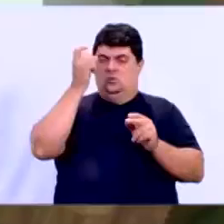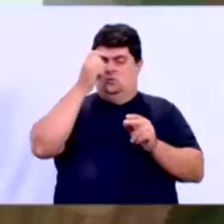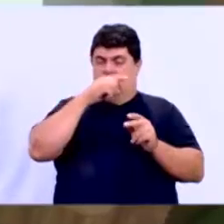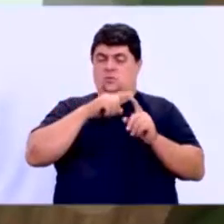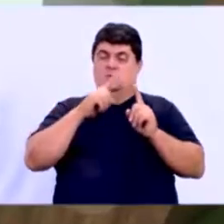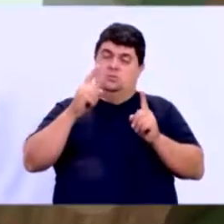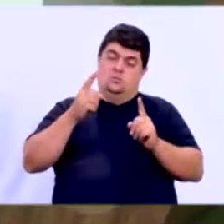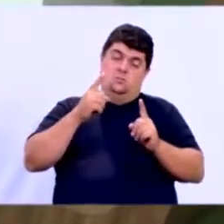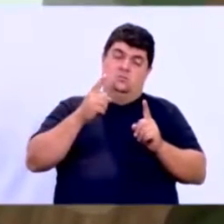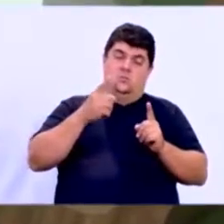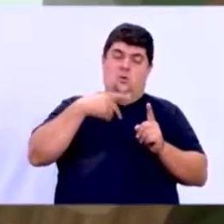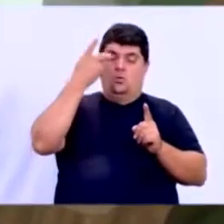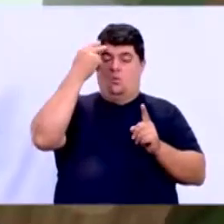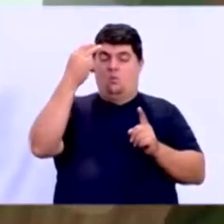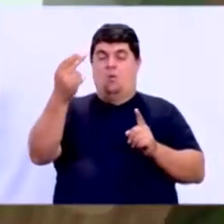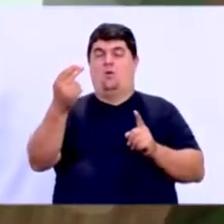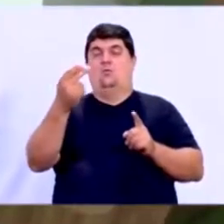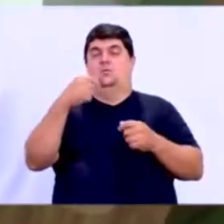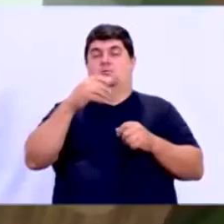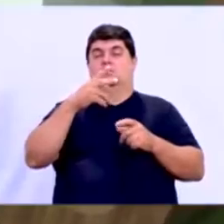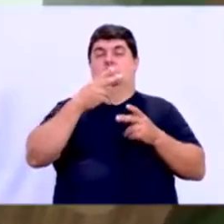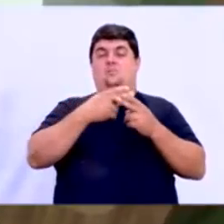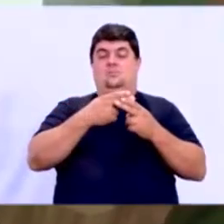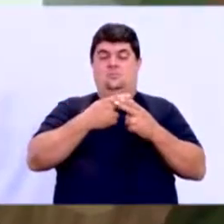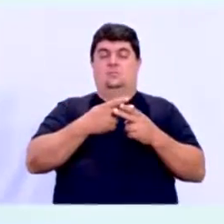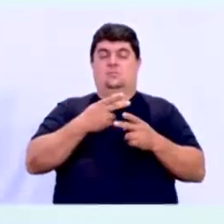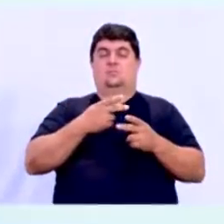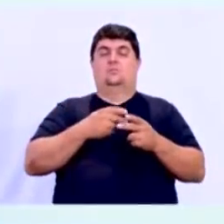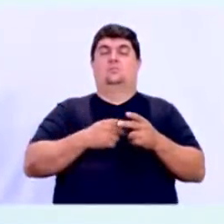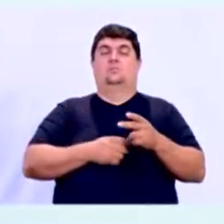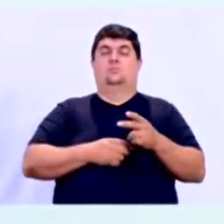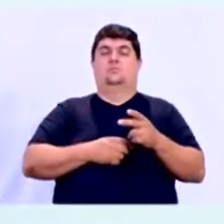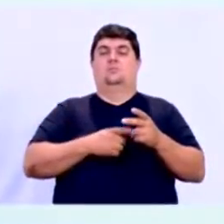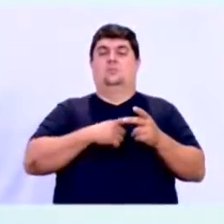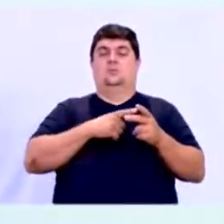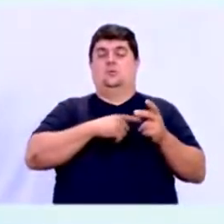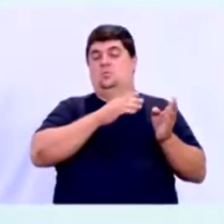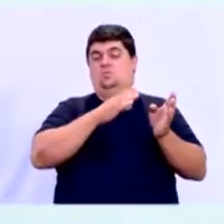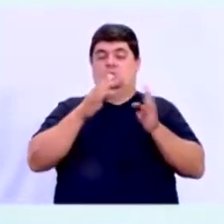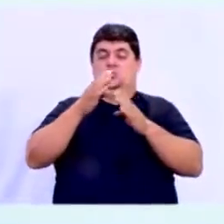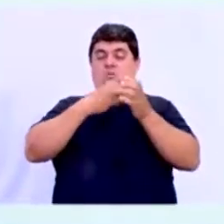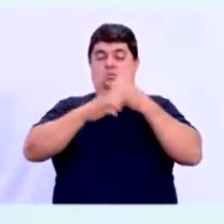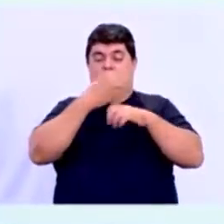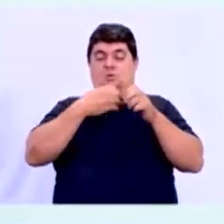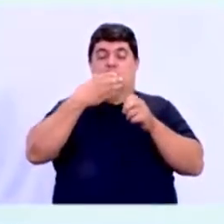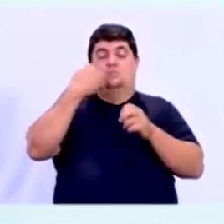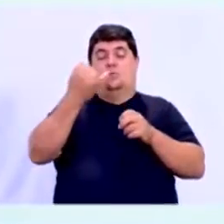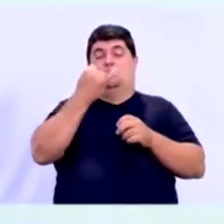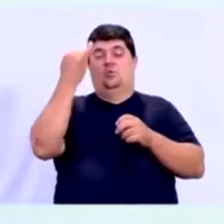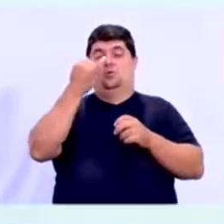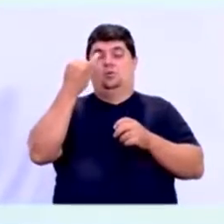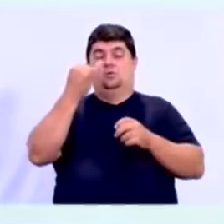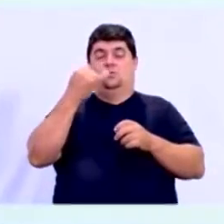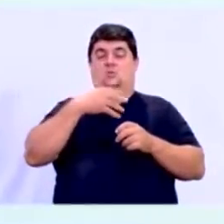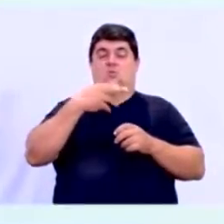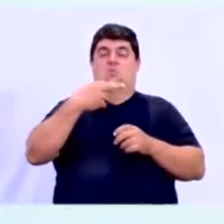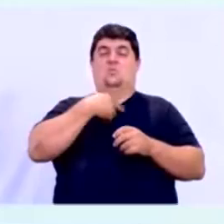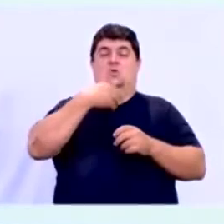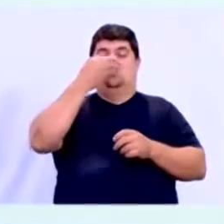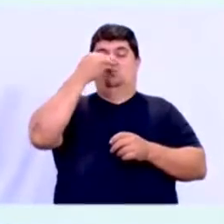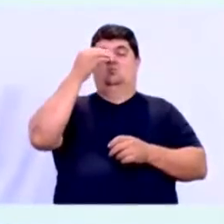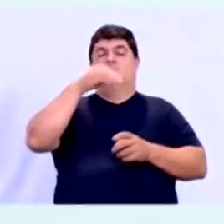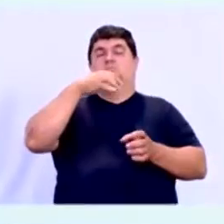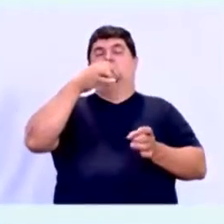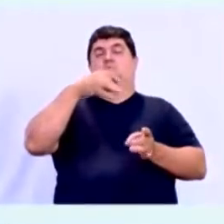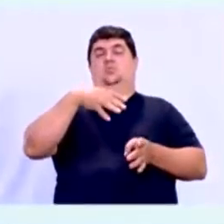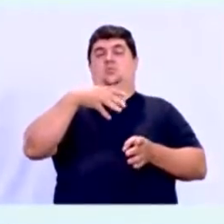vezes acontece, mas lembra lá que são os desafios que movem o empreendedor. Verdade. Então você não deve se abater. Agora nós veremos então